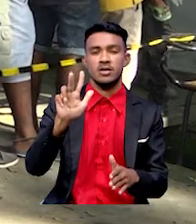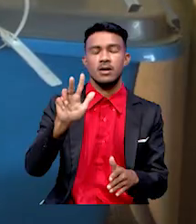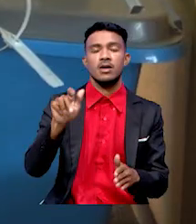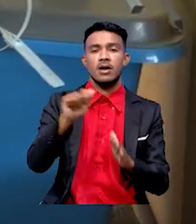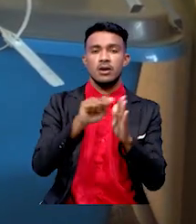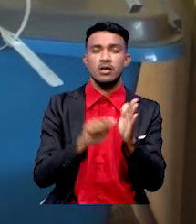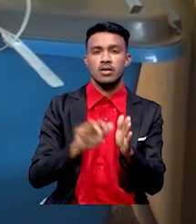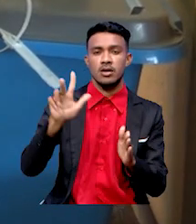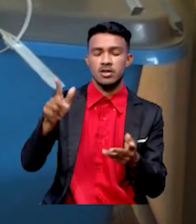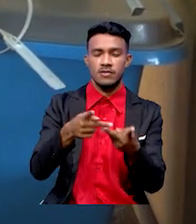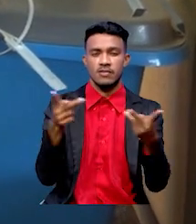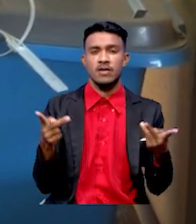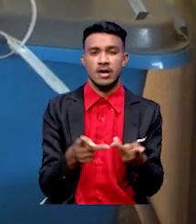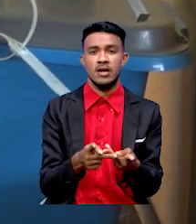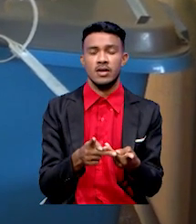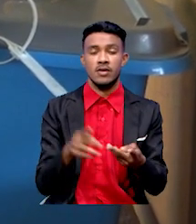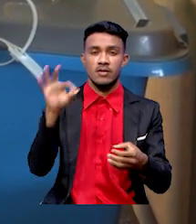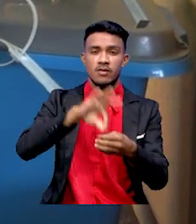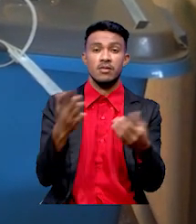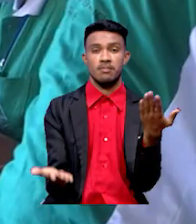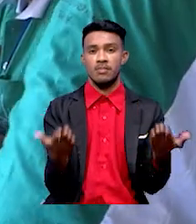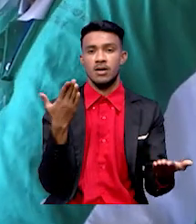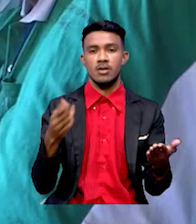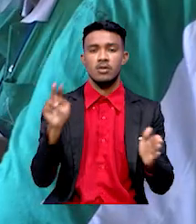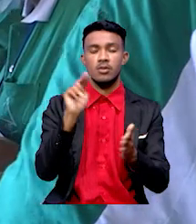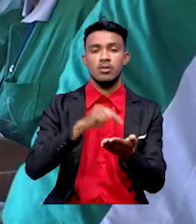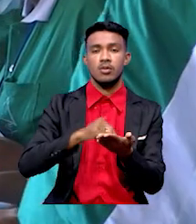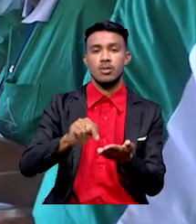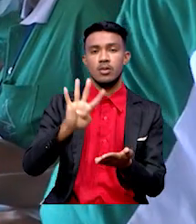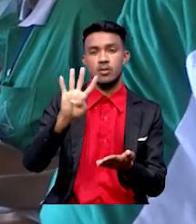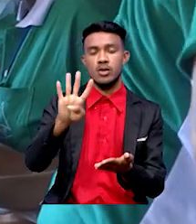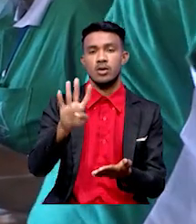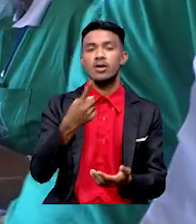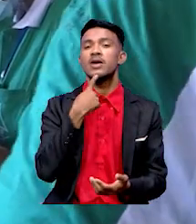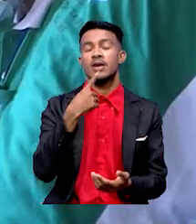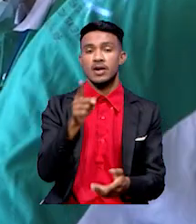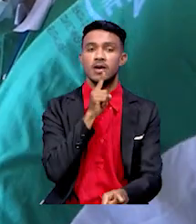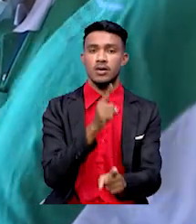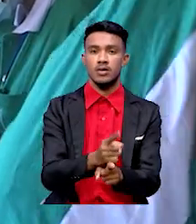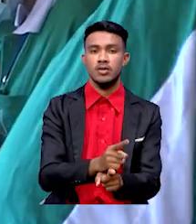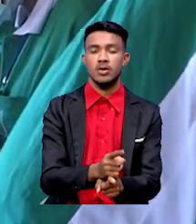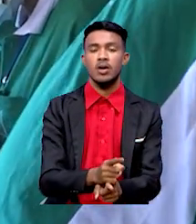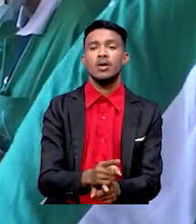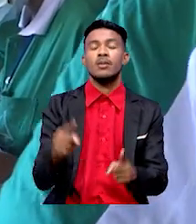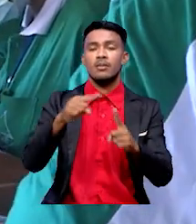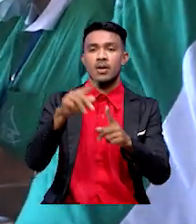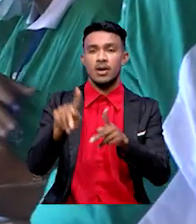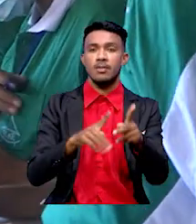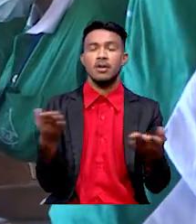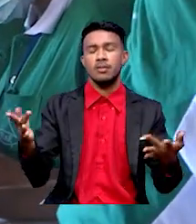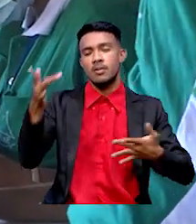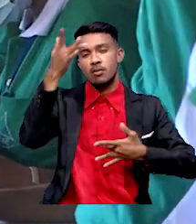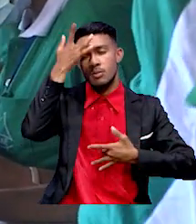artigo 3 centro de votação paralelo né ia número 4 né ia na bane menciona claro que até né só ba paciente ou é mais ser por